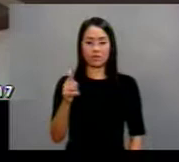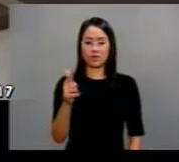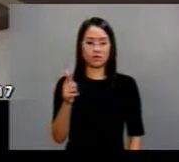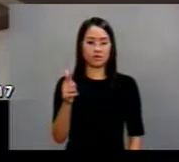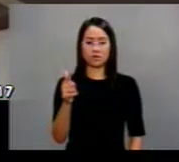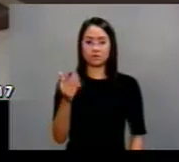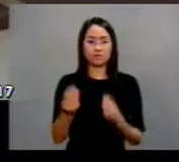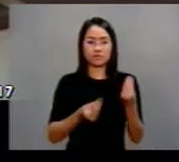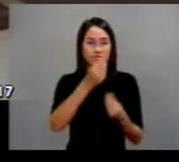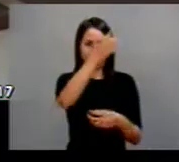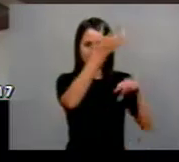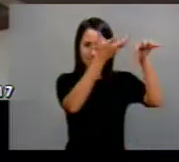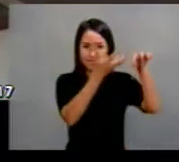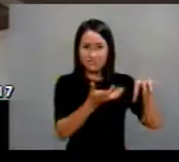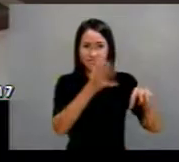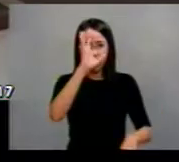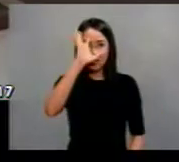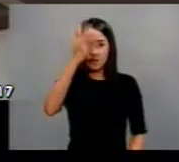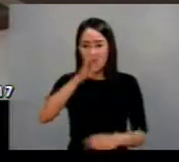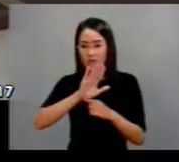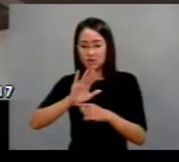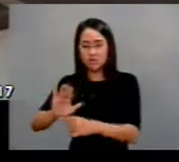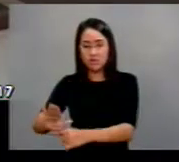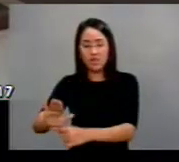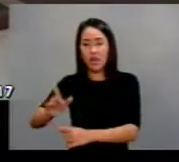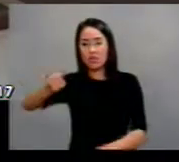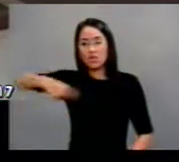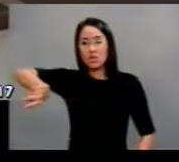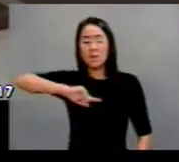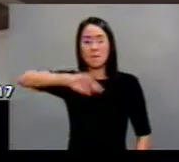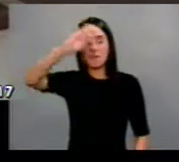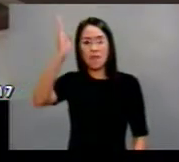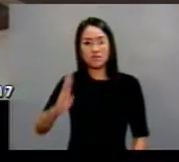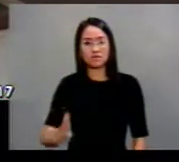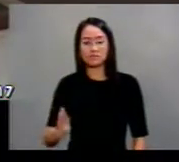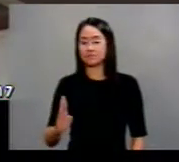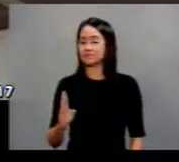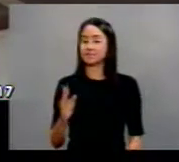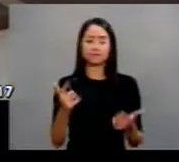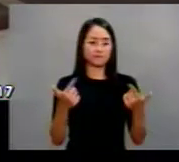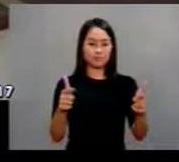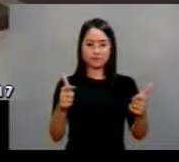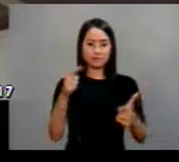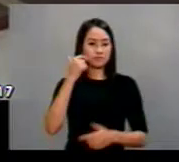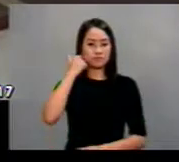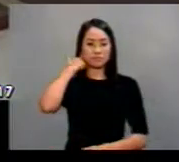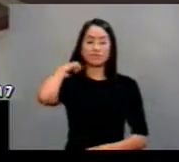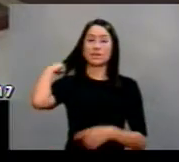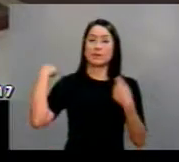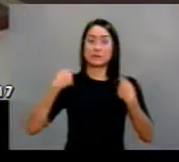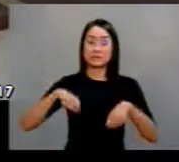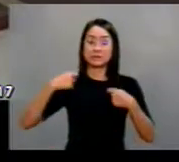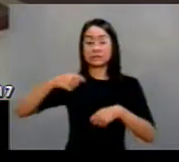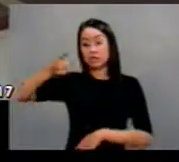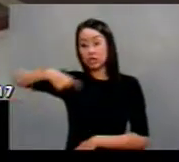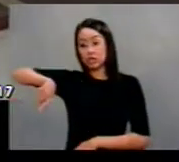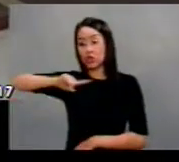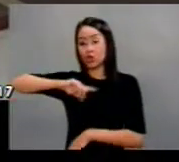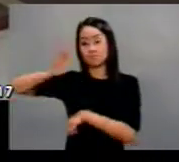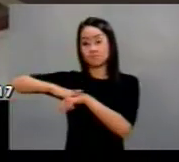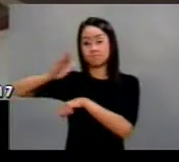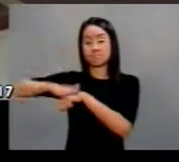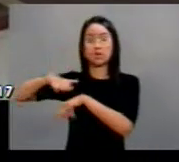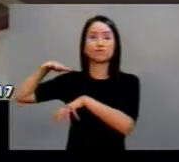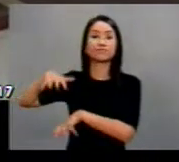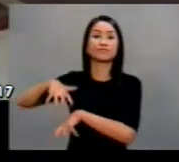virá do Planalto. As saídas, as alternativas, virão da planície, desde baixo, das frentes de